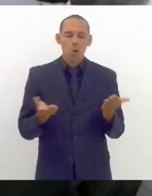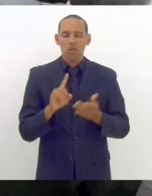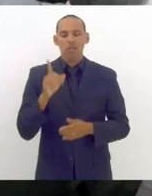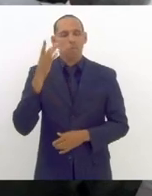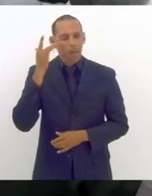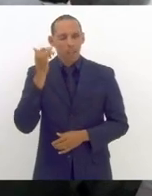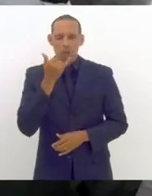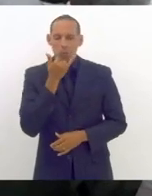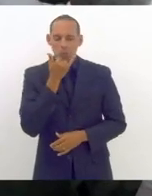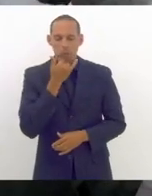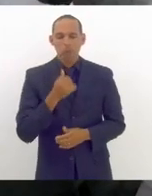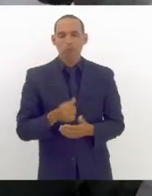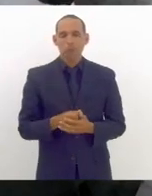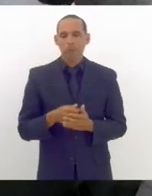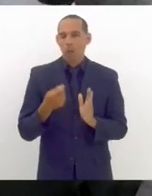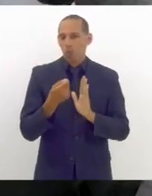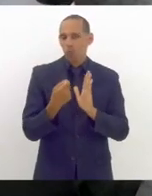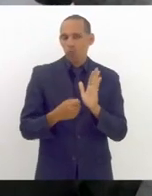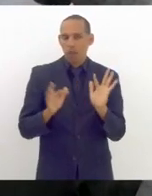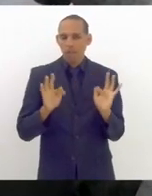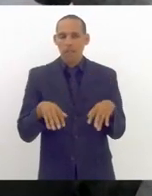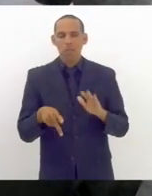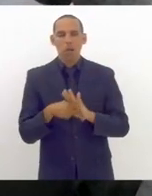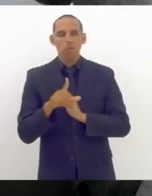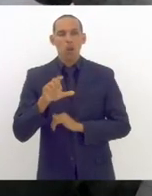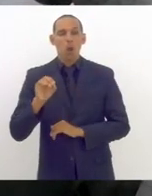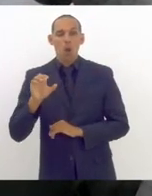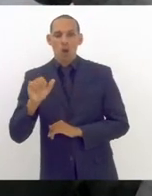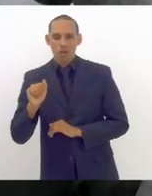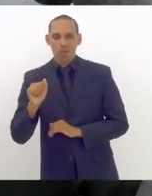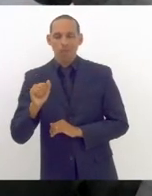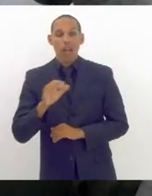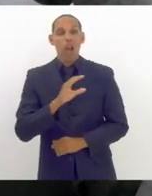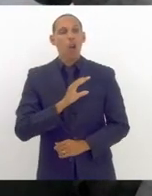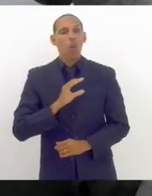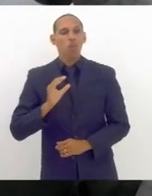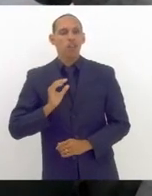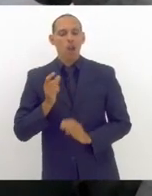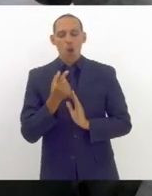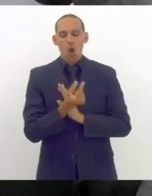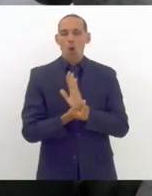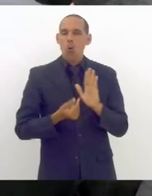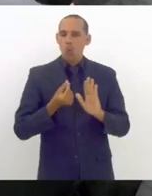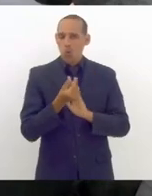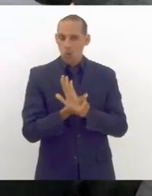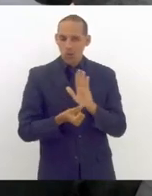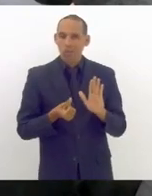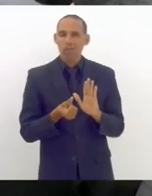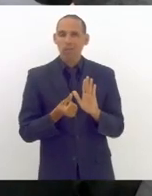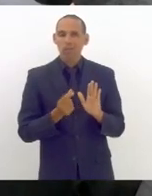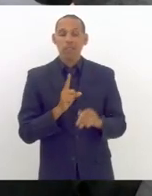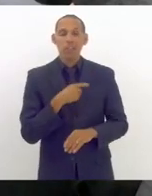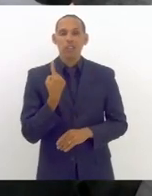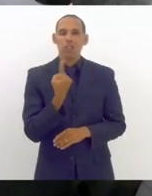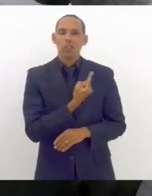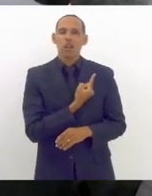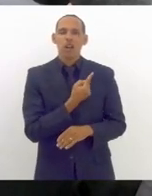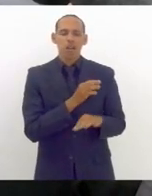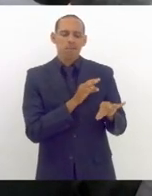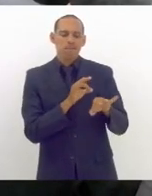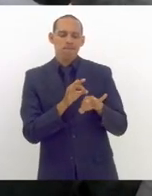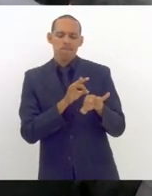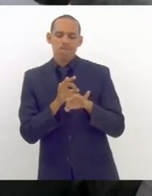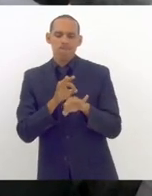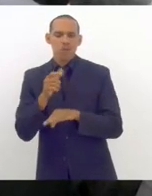amanhã a redação final da lua na comissão de orçamento a gente reprojetor